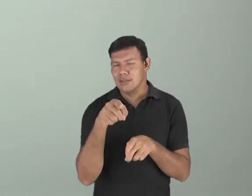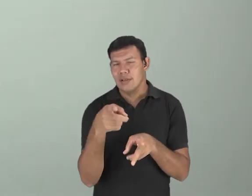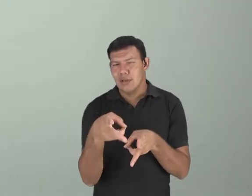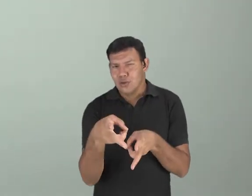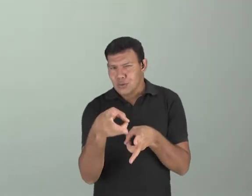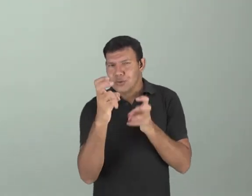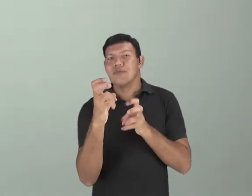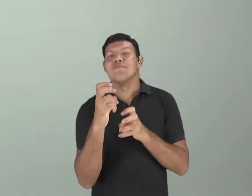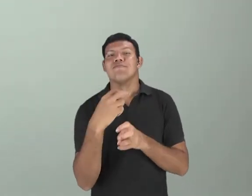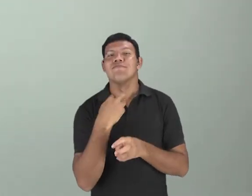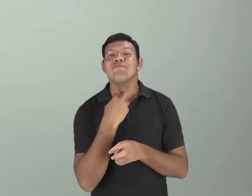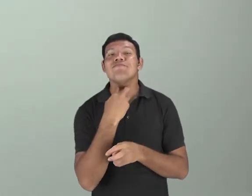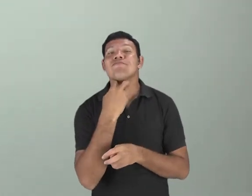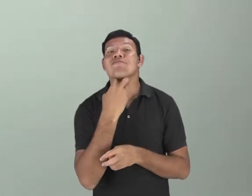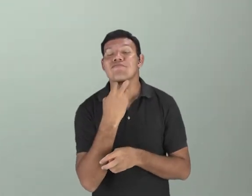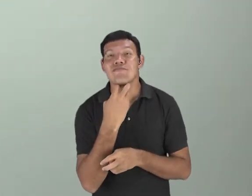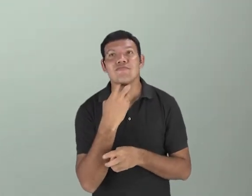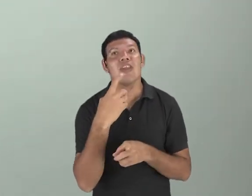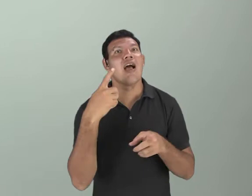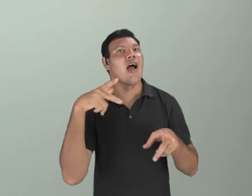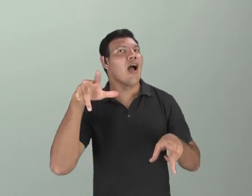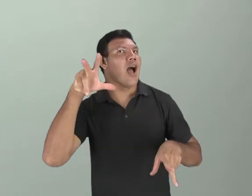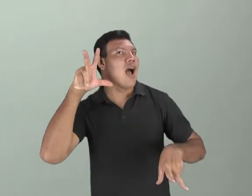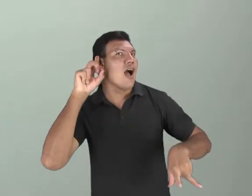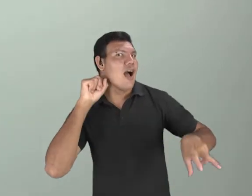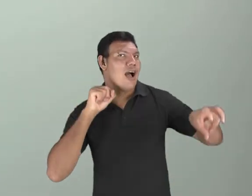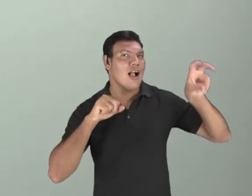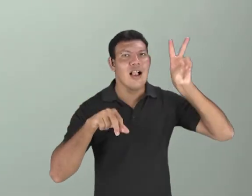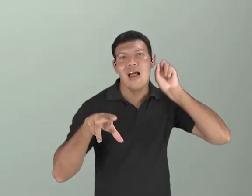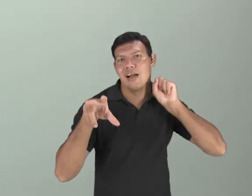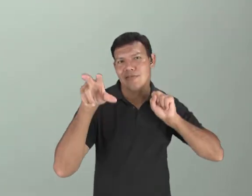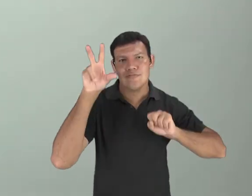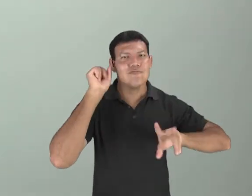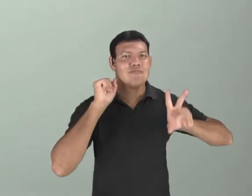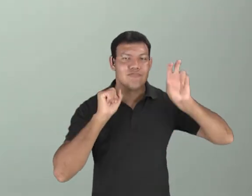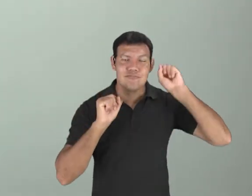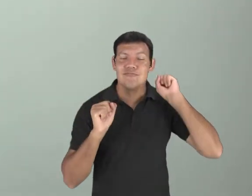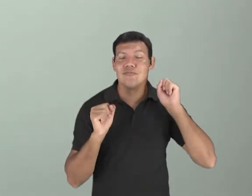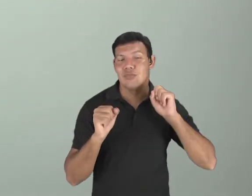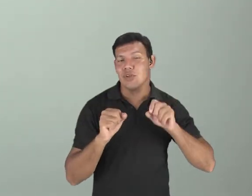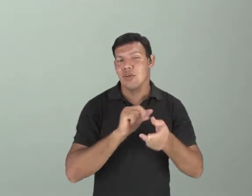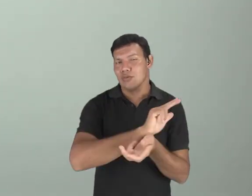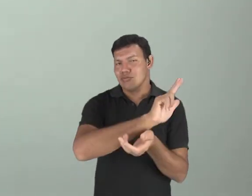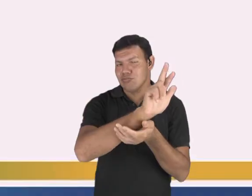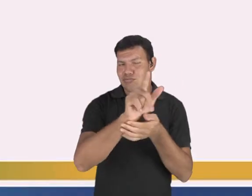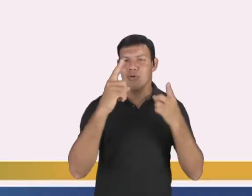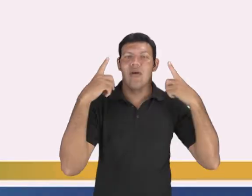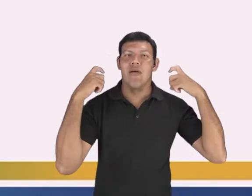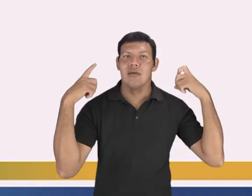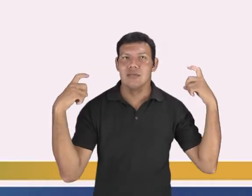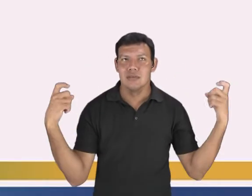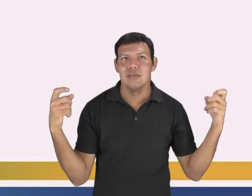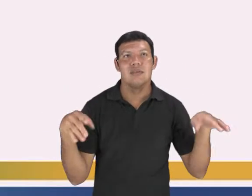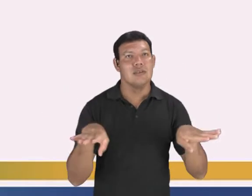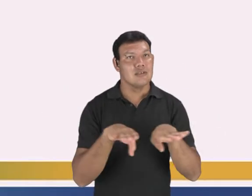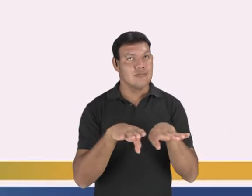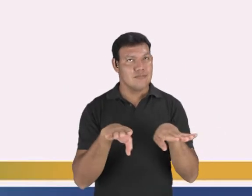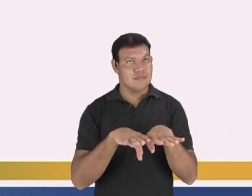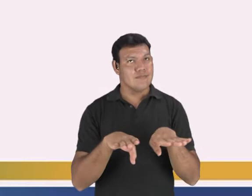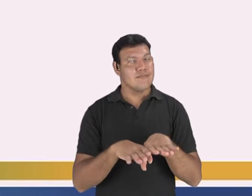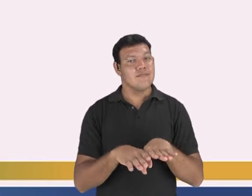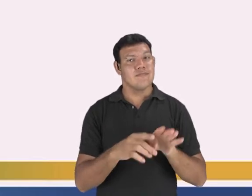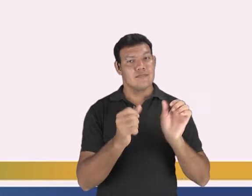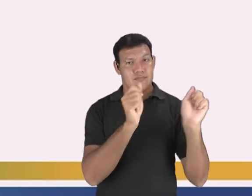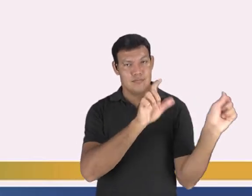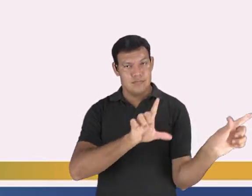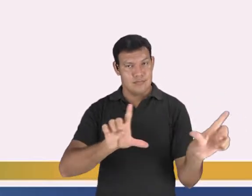Então é a percepção sonora dos vários tipos de som. Nós temos também o timbre, observe aqui nesse slide que eu